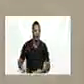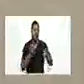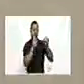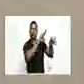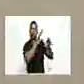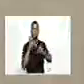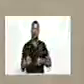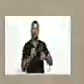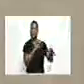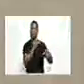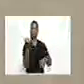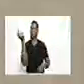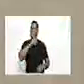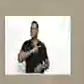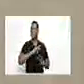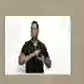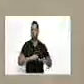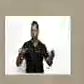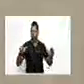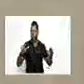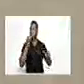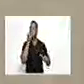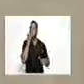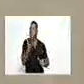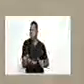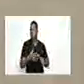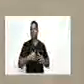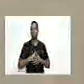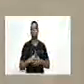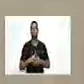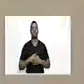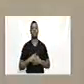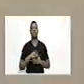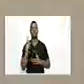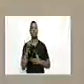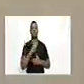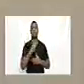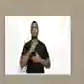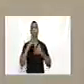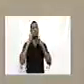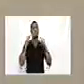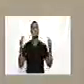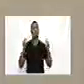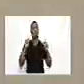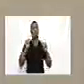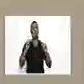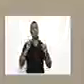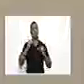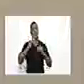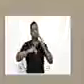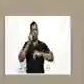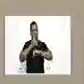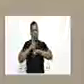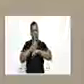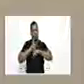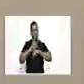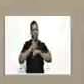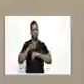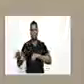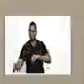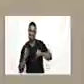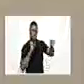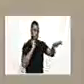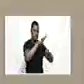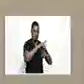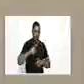já é um grande avanço então a gente fica muito tranquilo que isso os garis já compreenderam essa